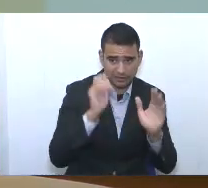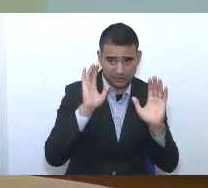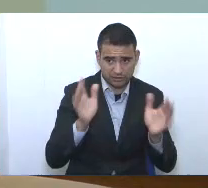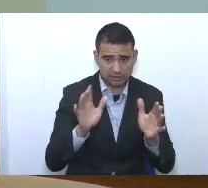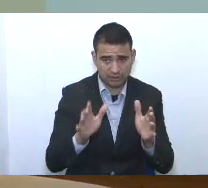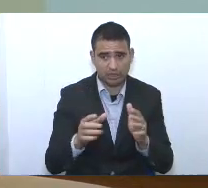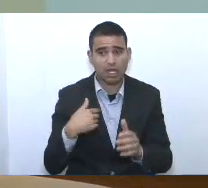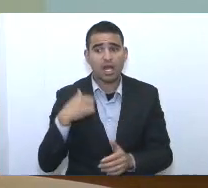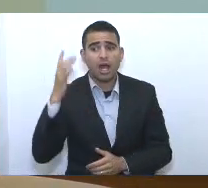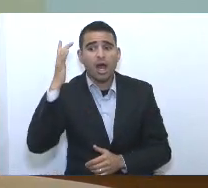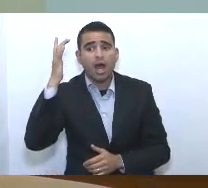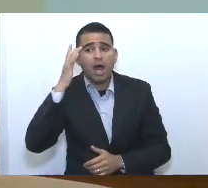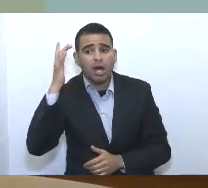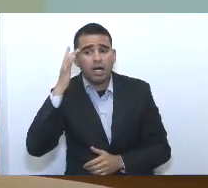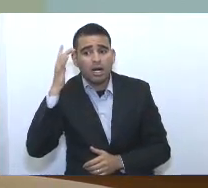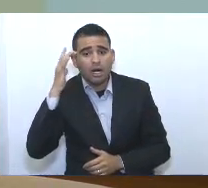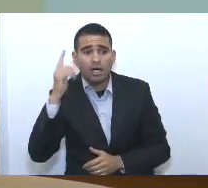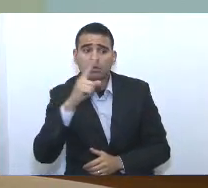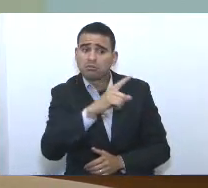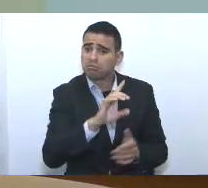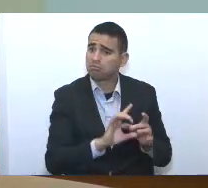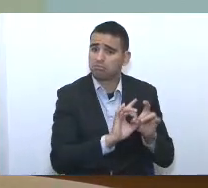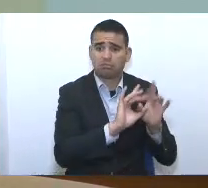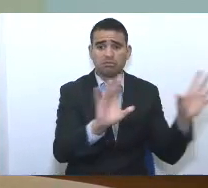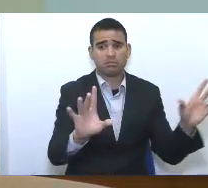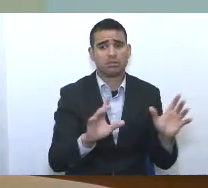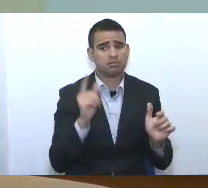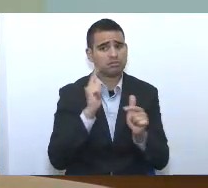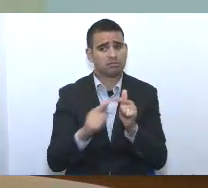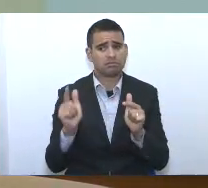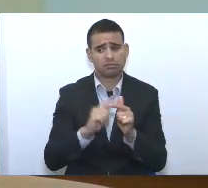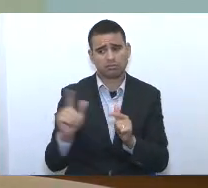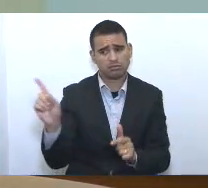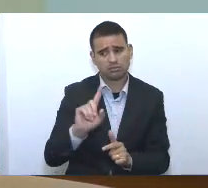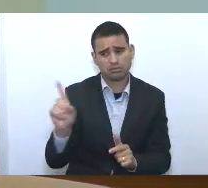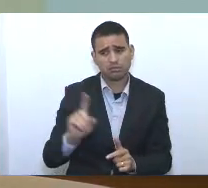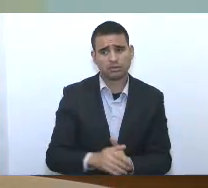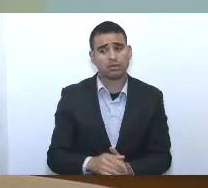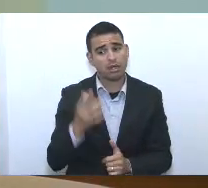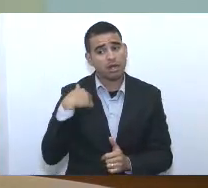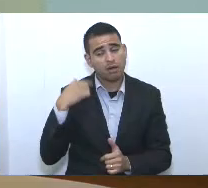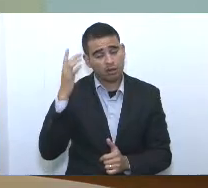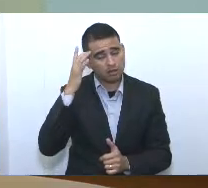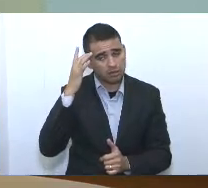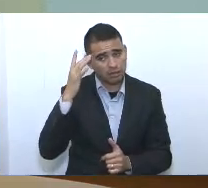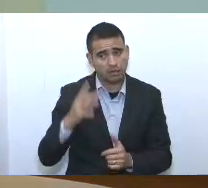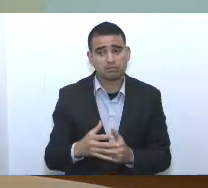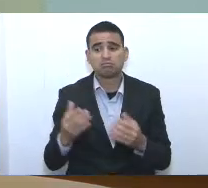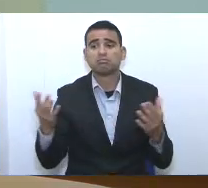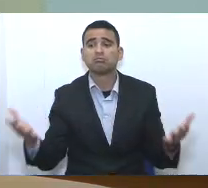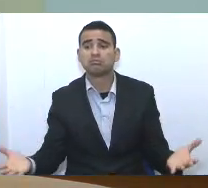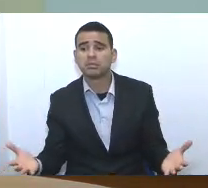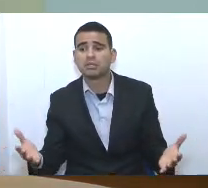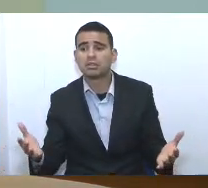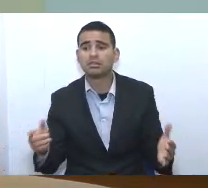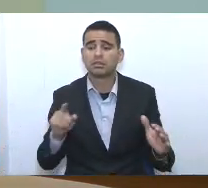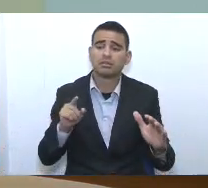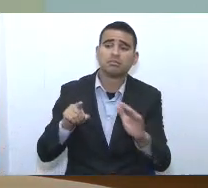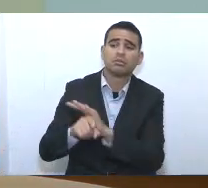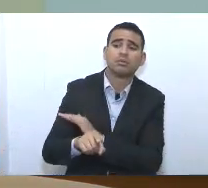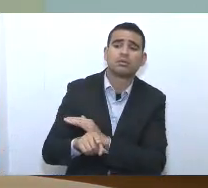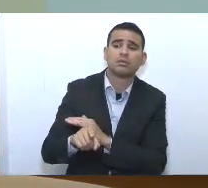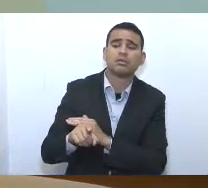na minha opinião, não existe impedimento. Não sei se vai poder ser feito essa ligação, mas o senhor pode até, né,